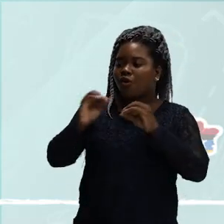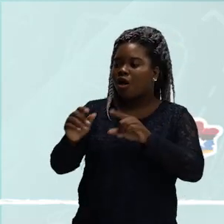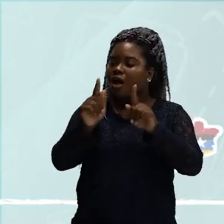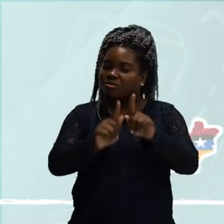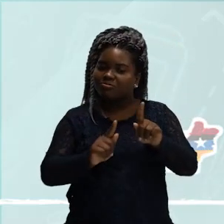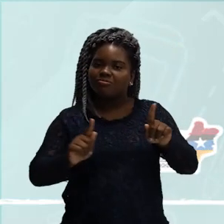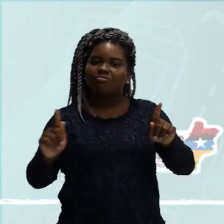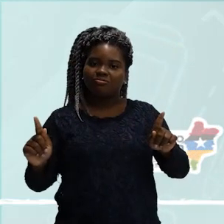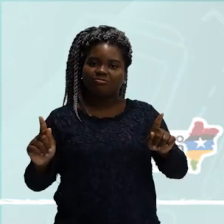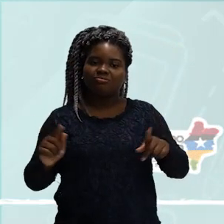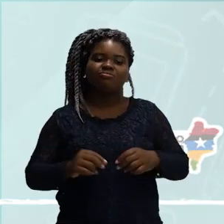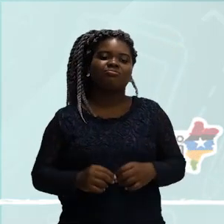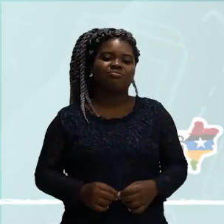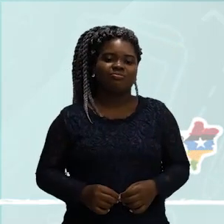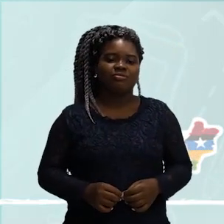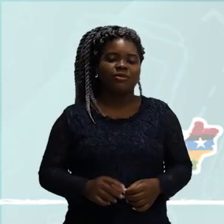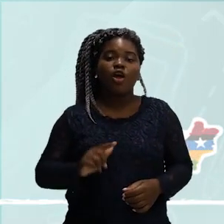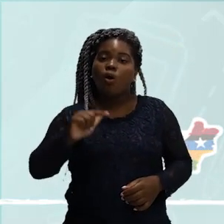a gente assiste